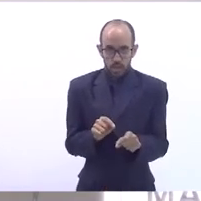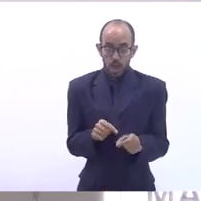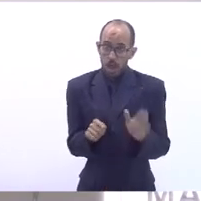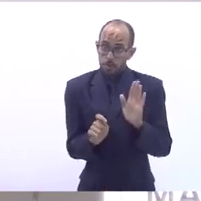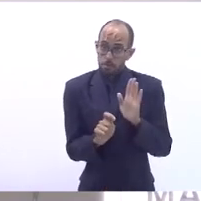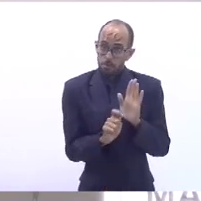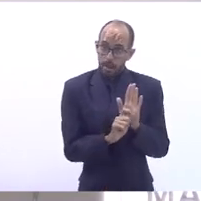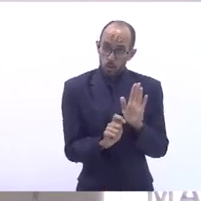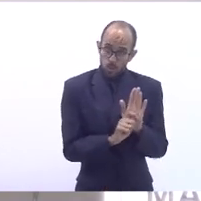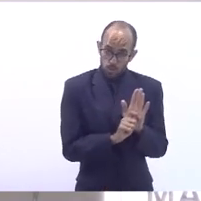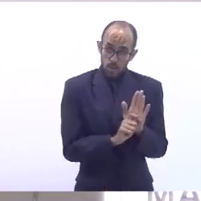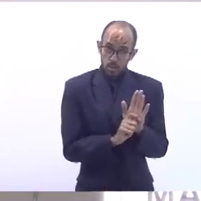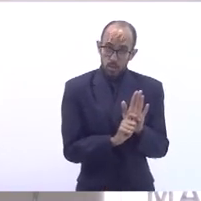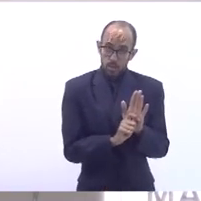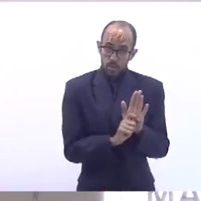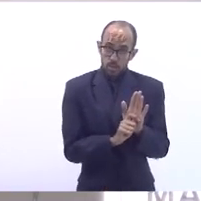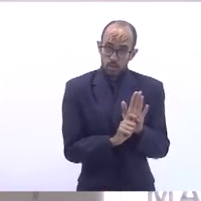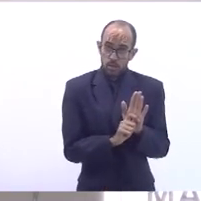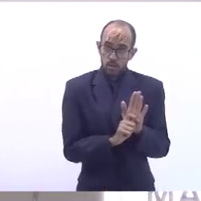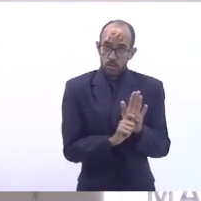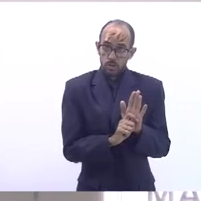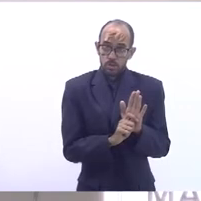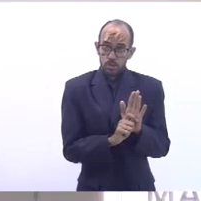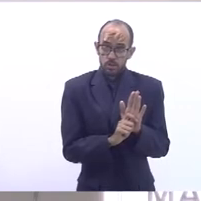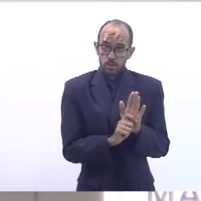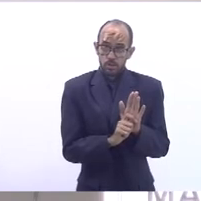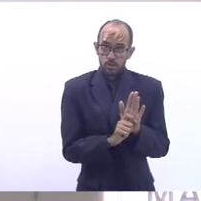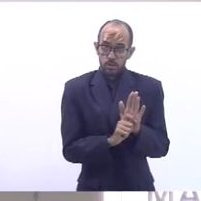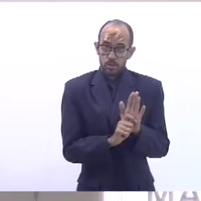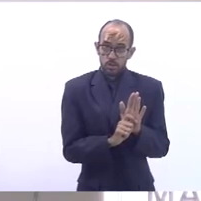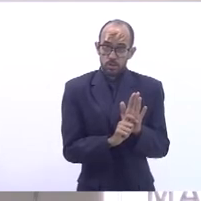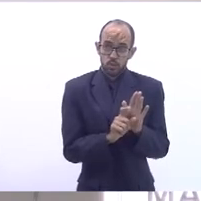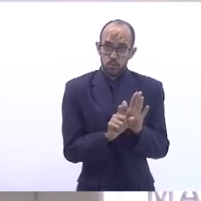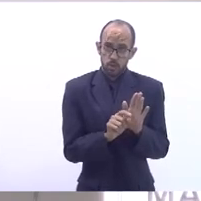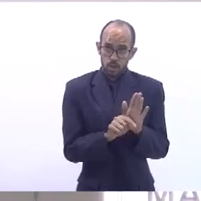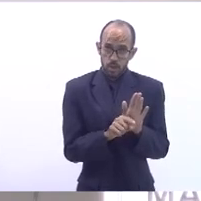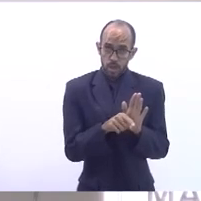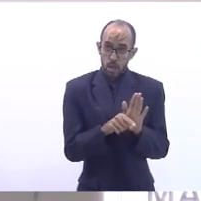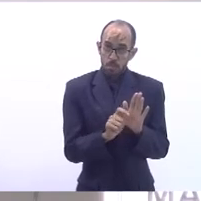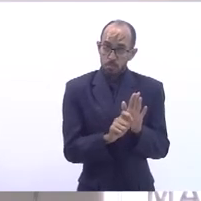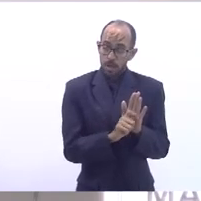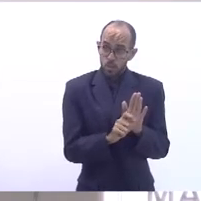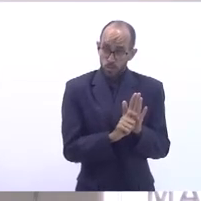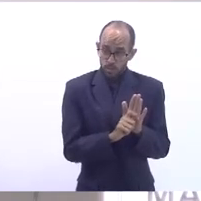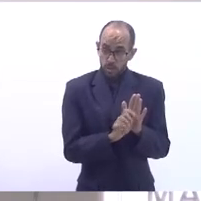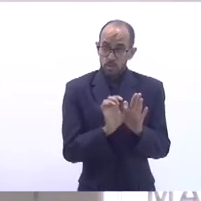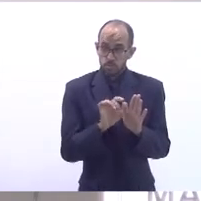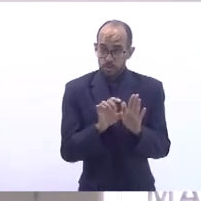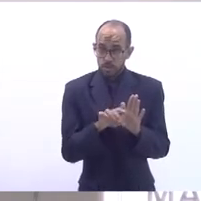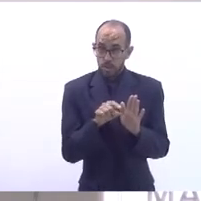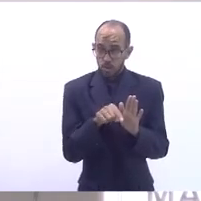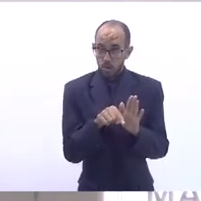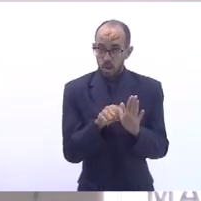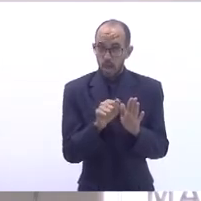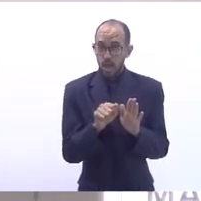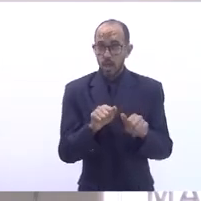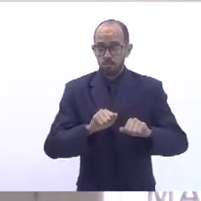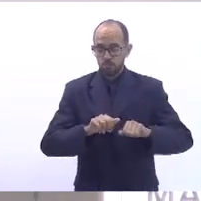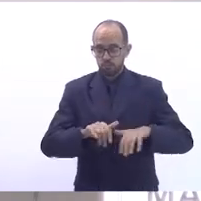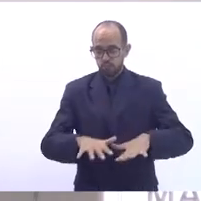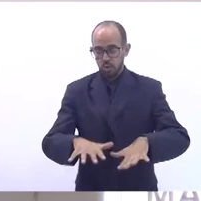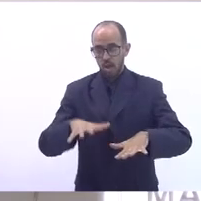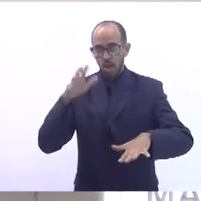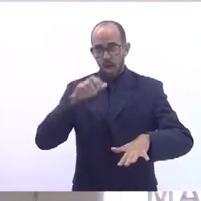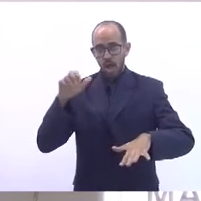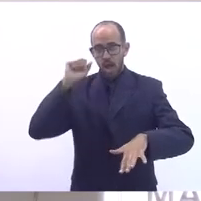né Para Além das Outras Drogas a maconha ela vem a maconha específico vai instalar diáspora africana para o